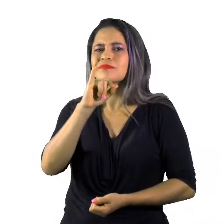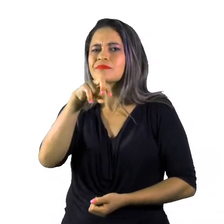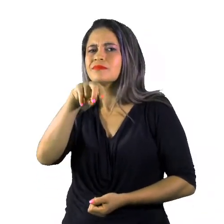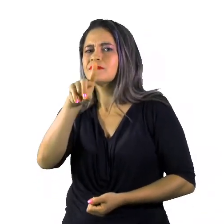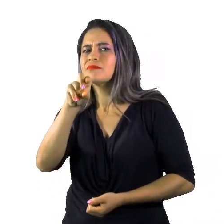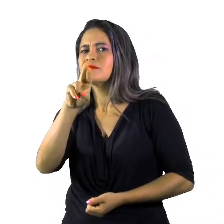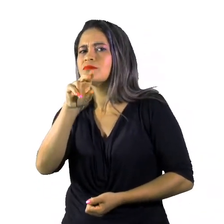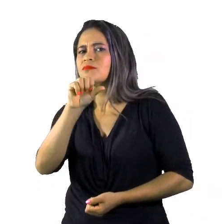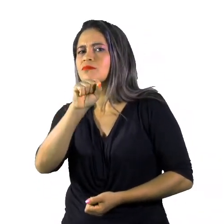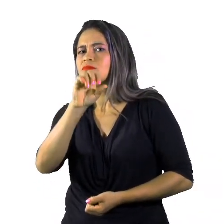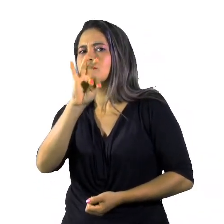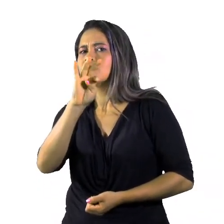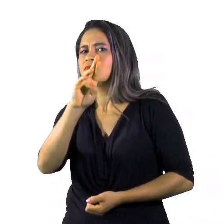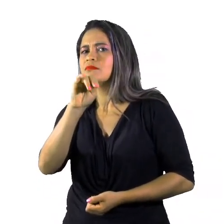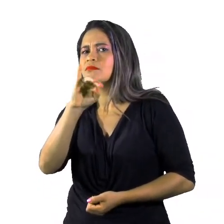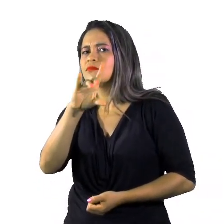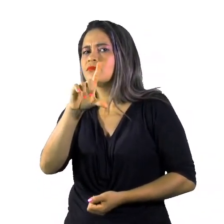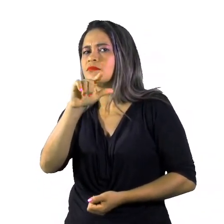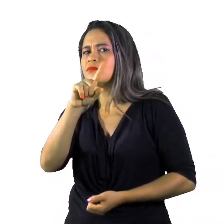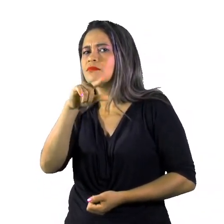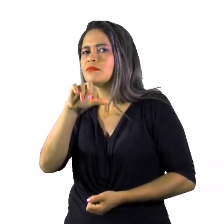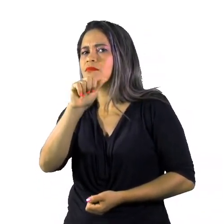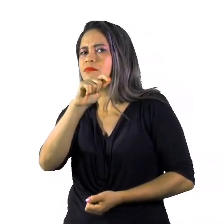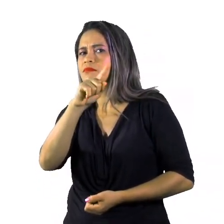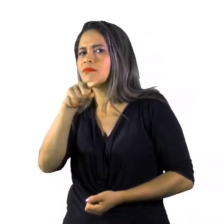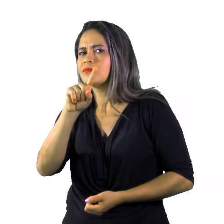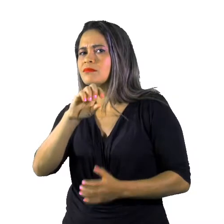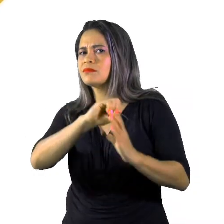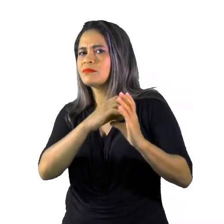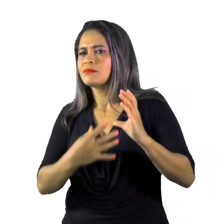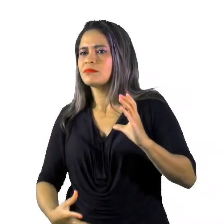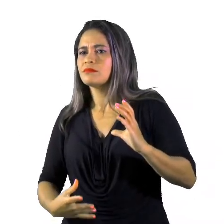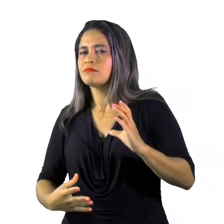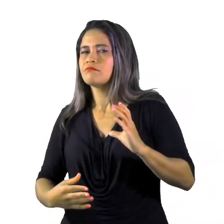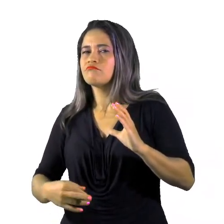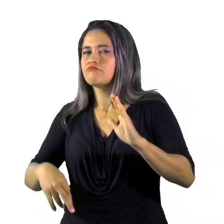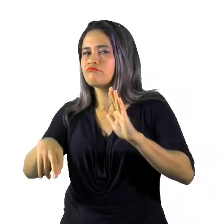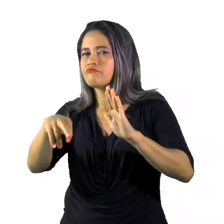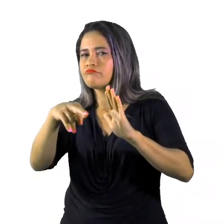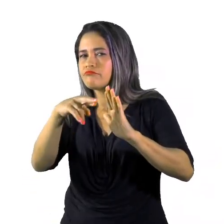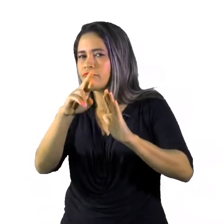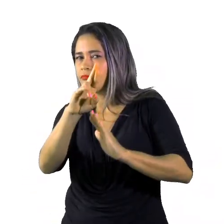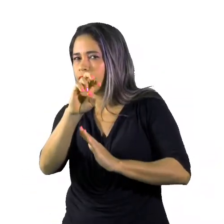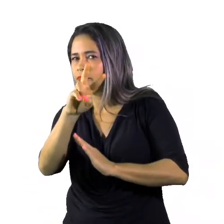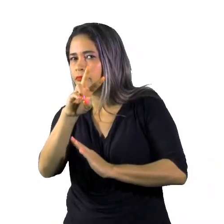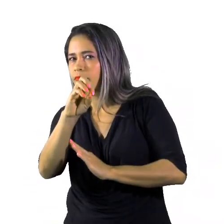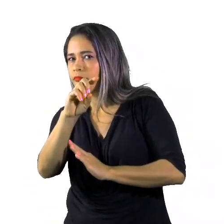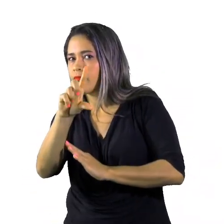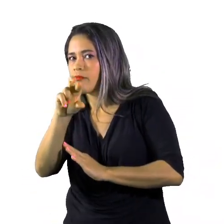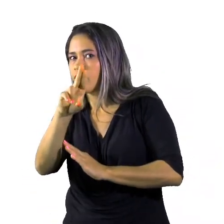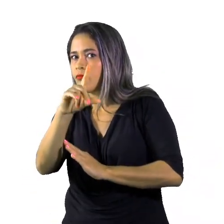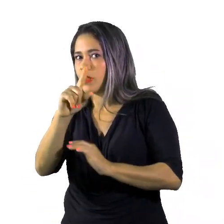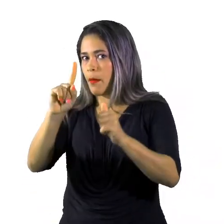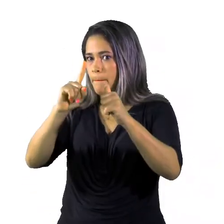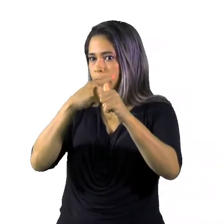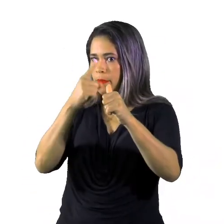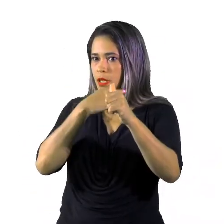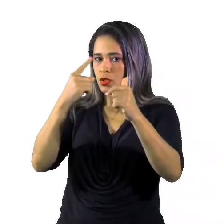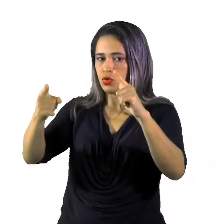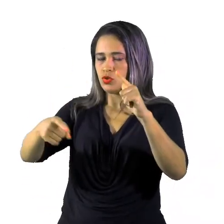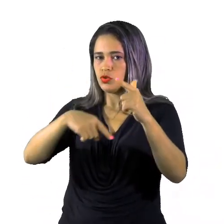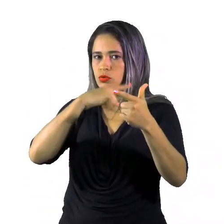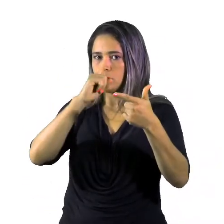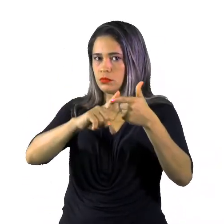A geografia caracteriza a industrialização a partir de revoluções, tá? Nós temos a primeira, a segunda,